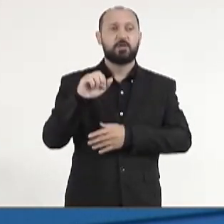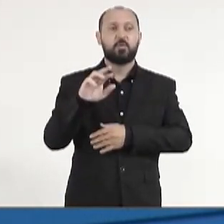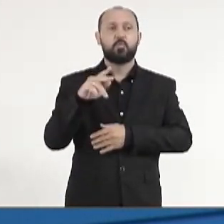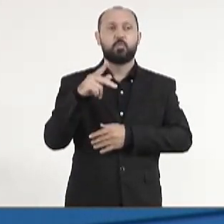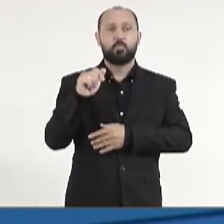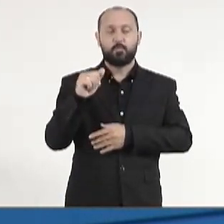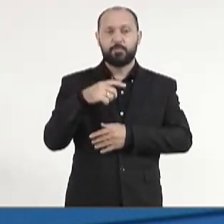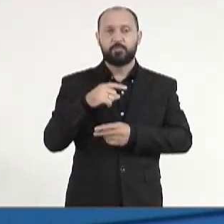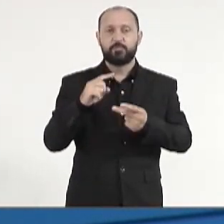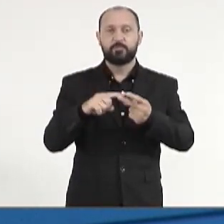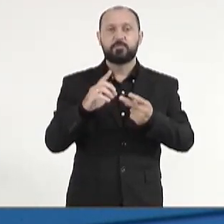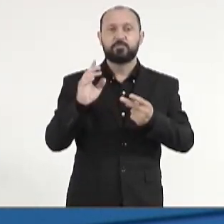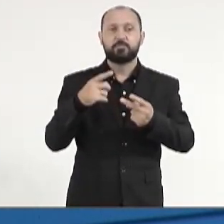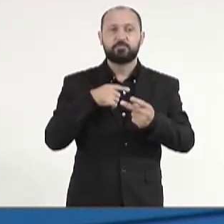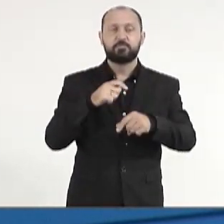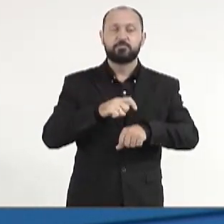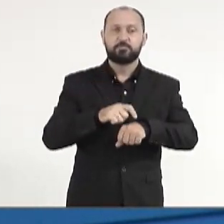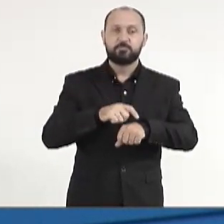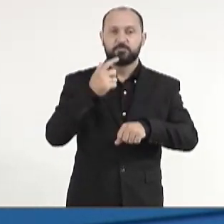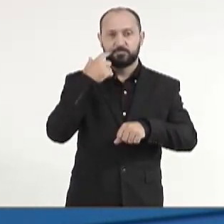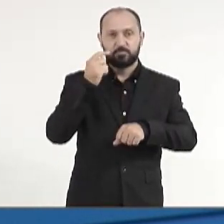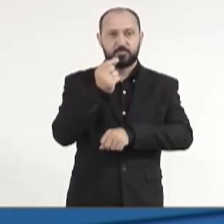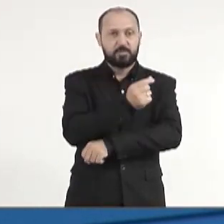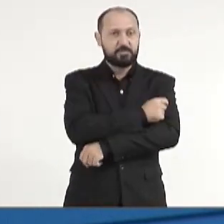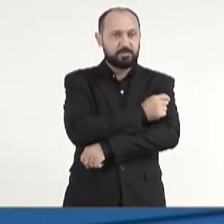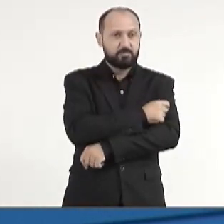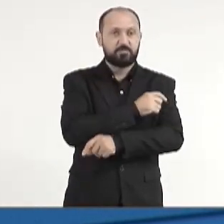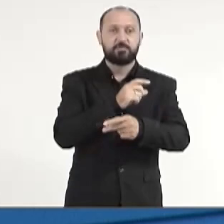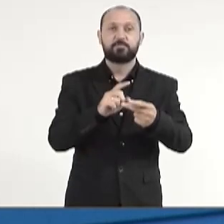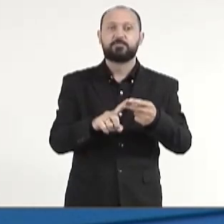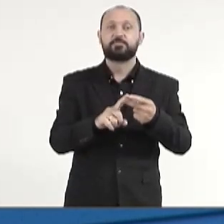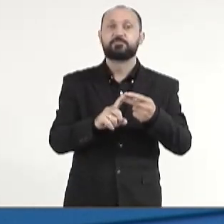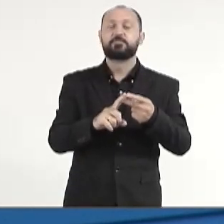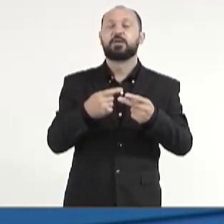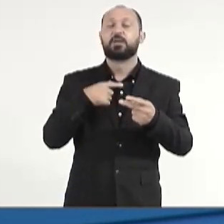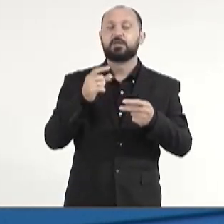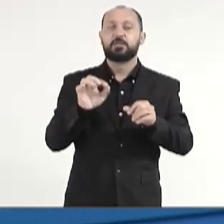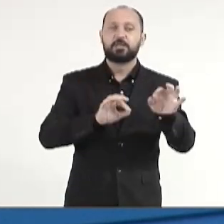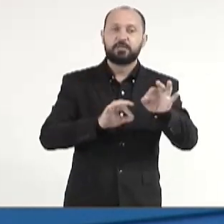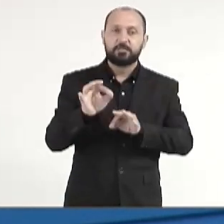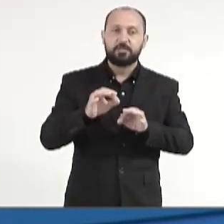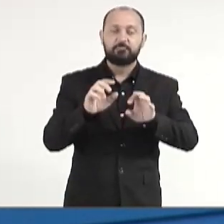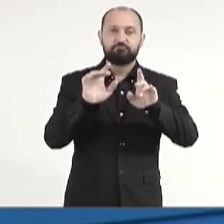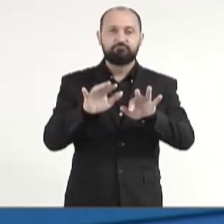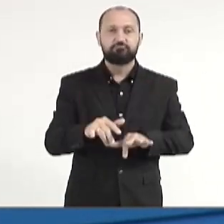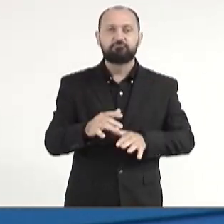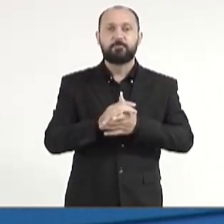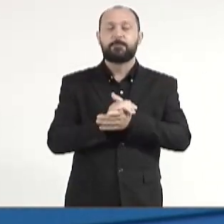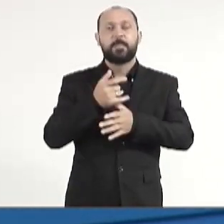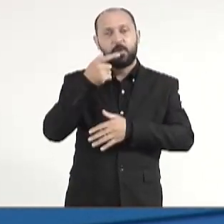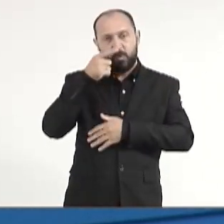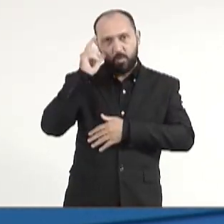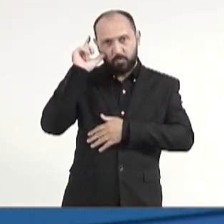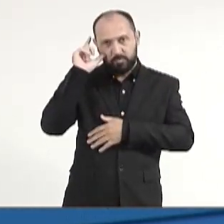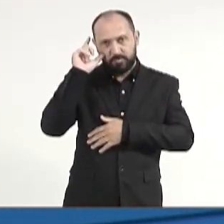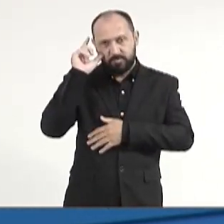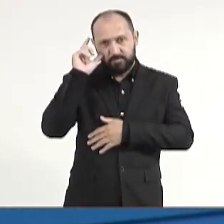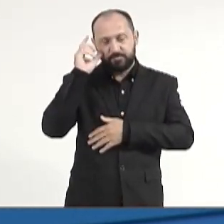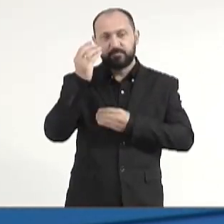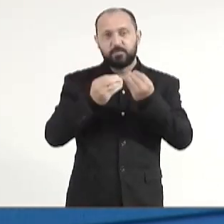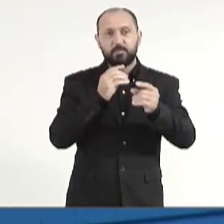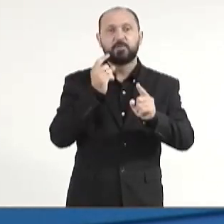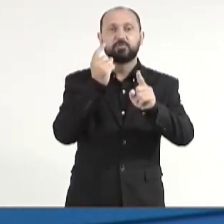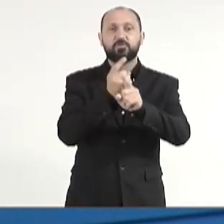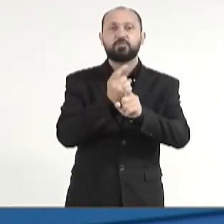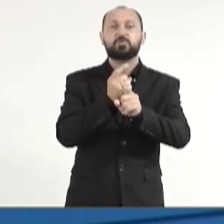UPA, mas já ocorreram casos também nos postos de saúde. E a gente já estava preparando esse requerimento e quando foi ontem, nós